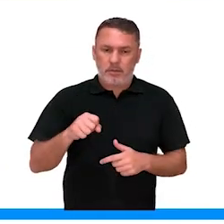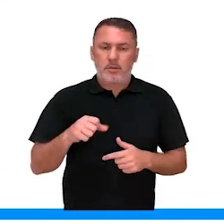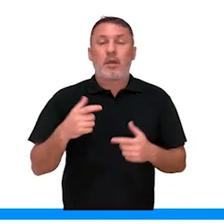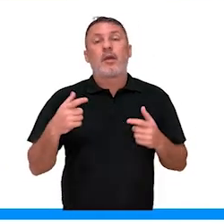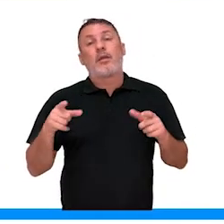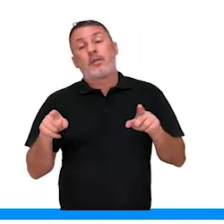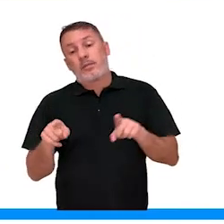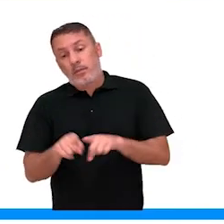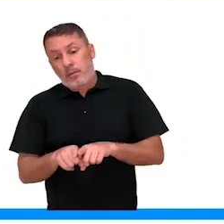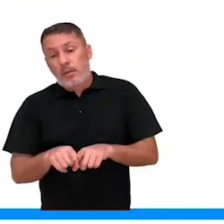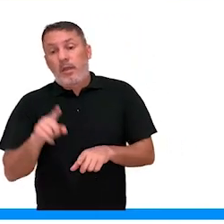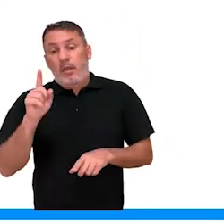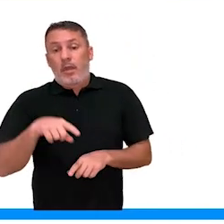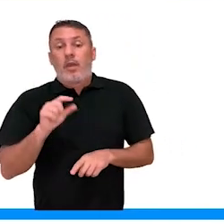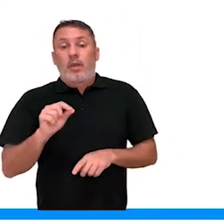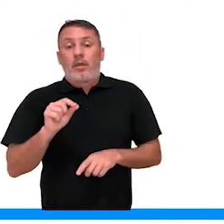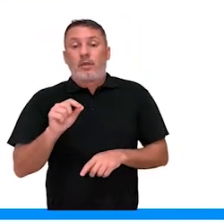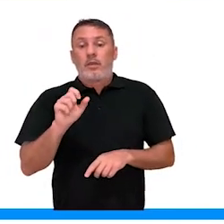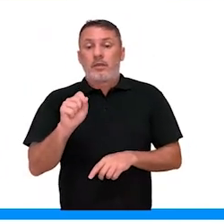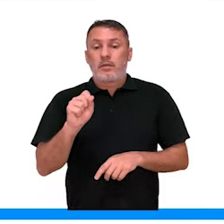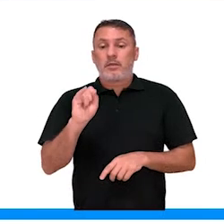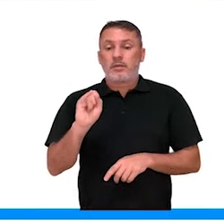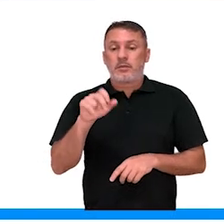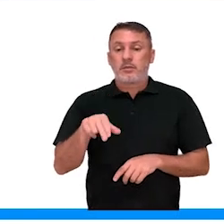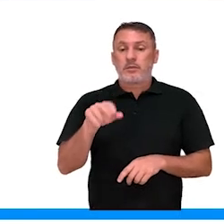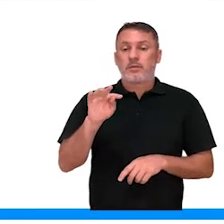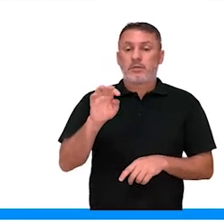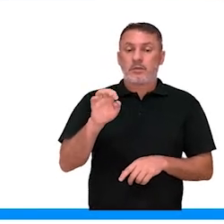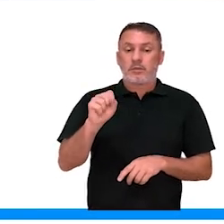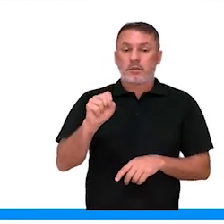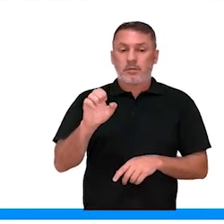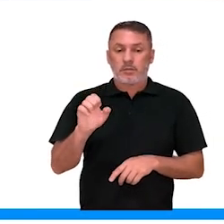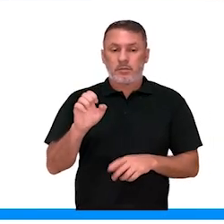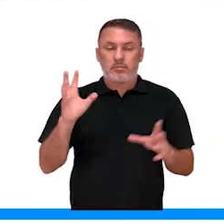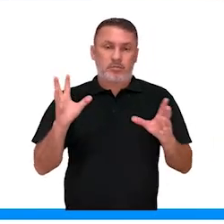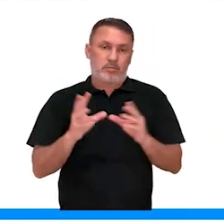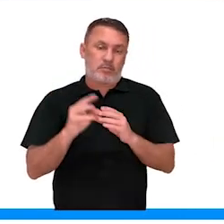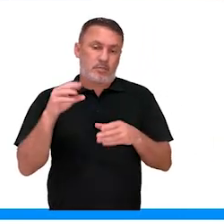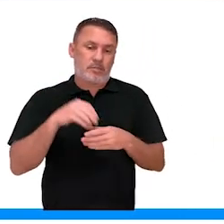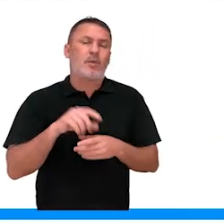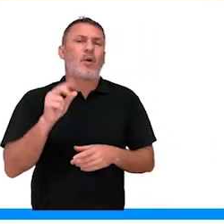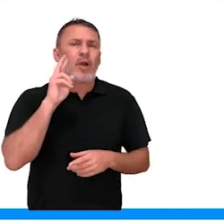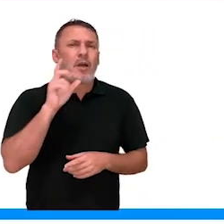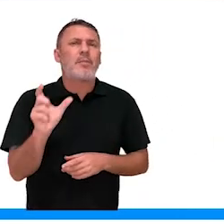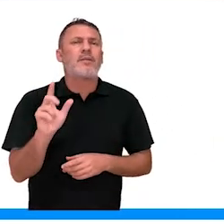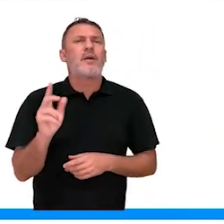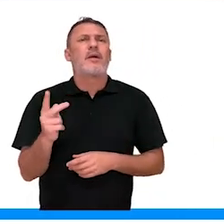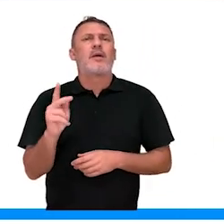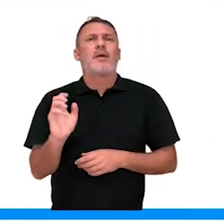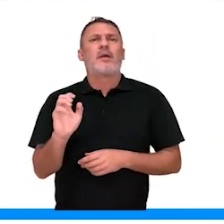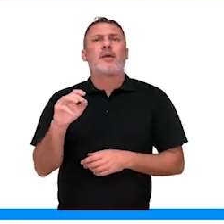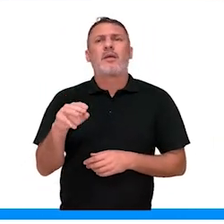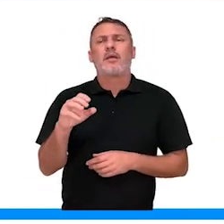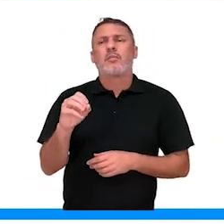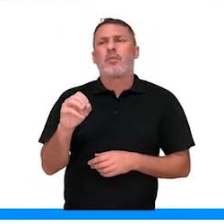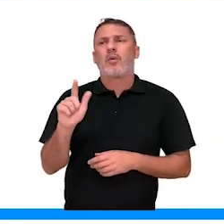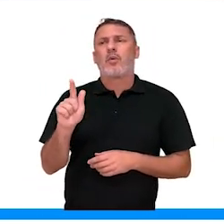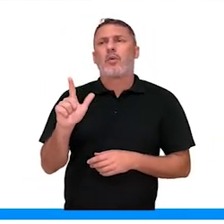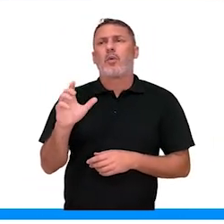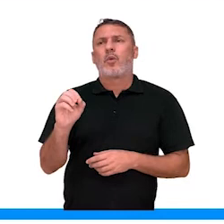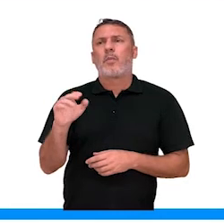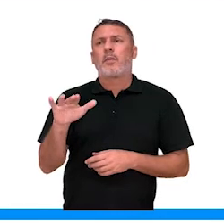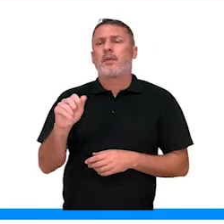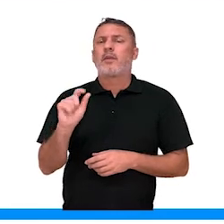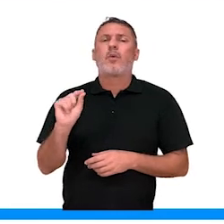atuação. E, além disso, ele faz parte da síntese de hemoglobina. O que é a hemoglobina? É